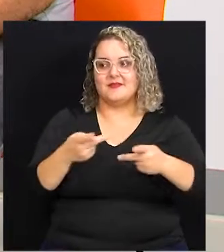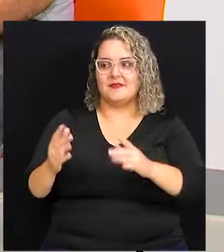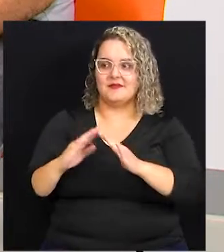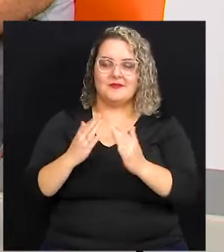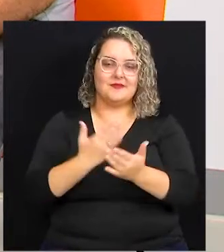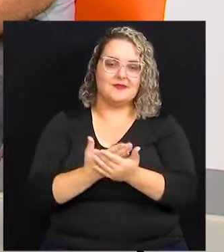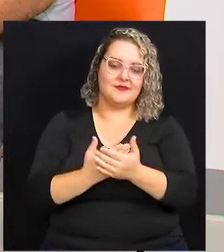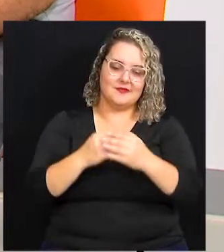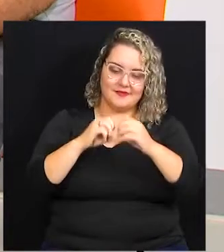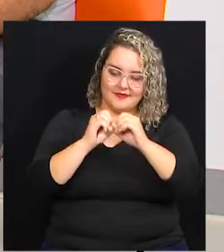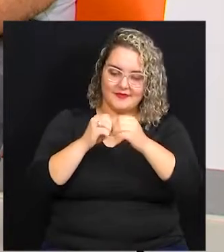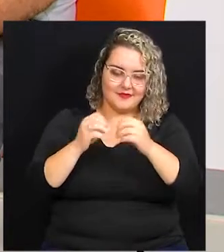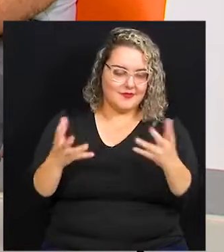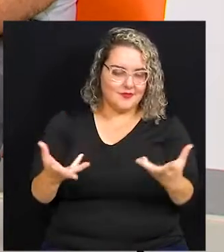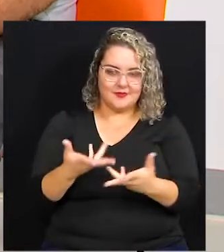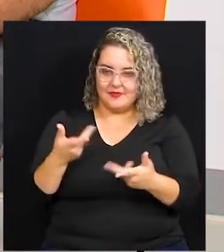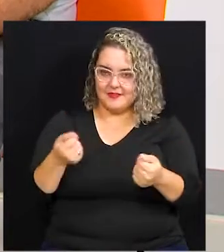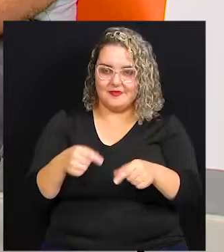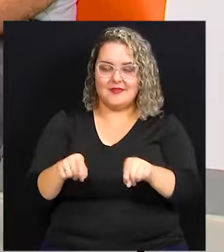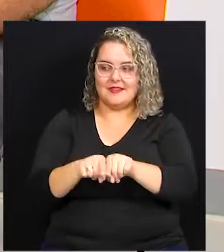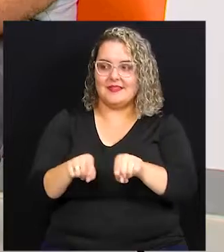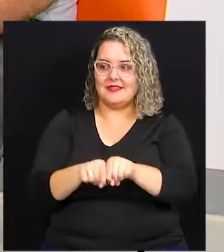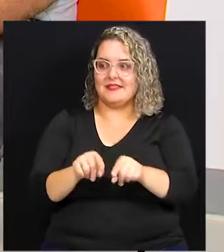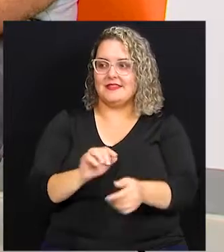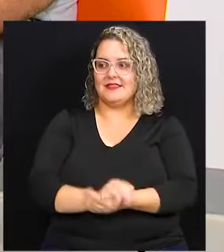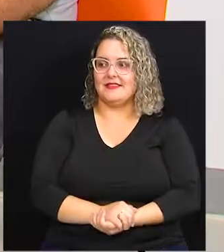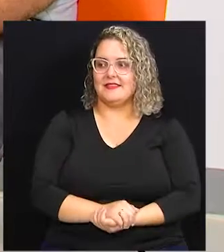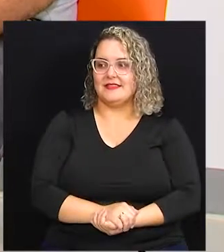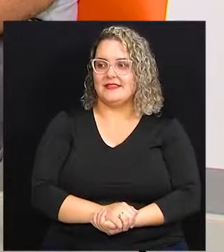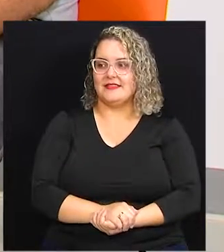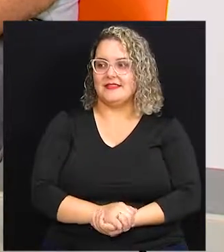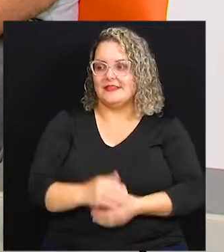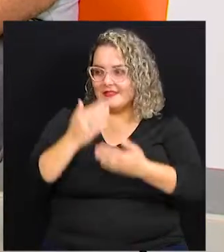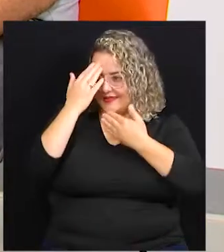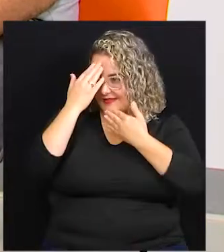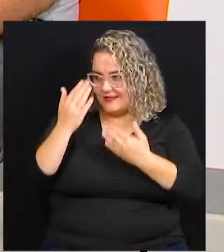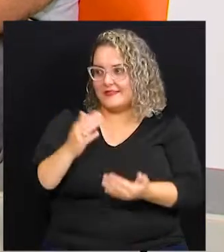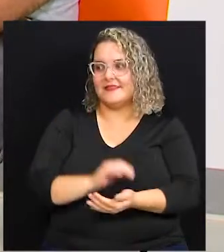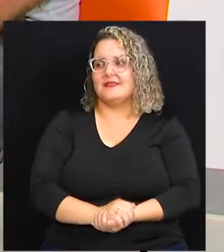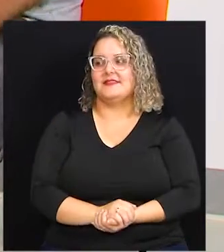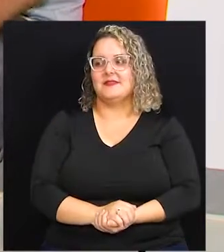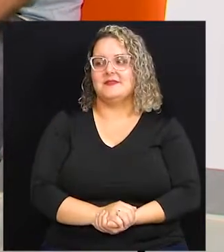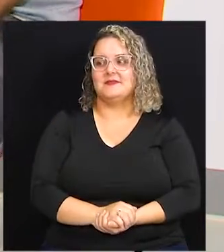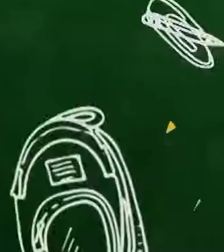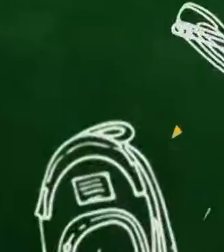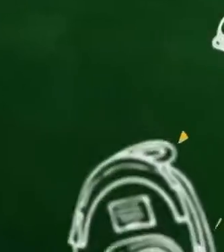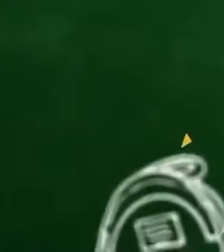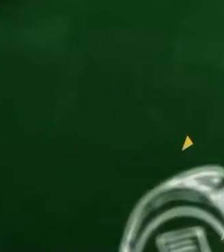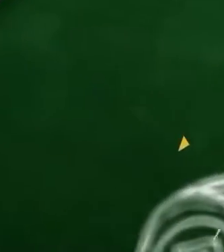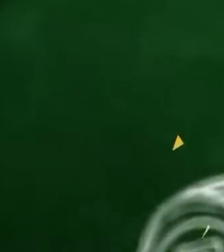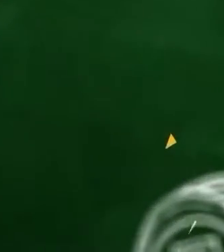visitem a escola, os laboratórios são excelentes aqui também, né? Então, muito obrigado. Boa.